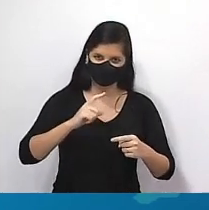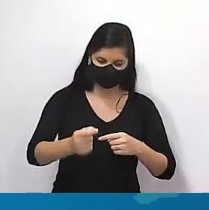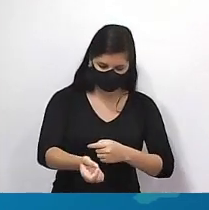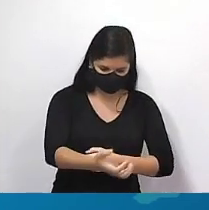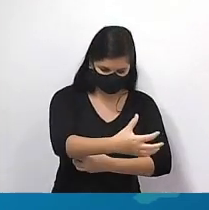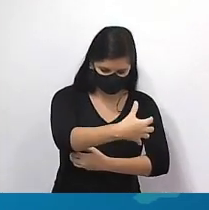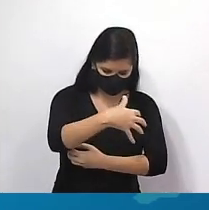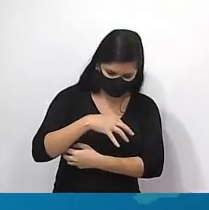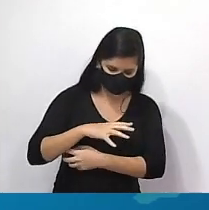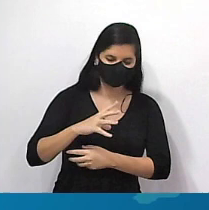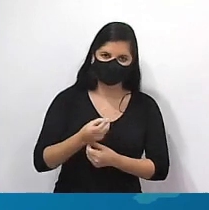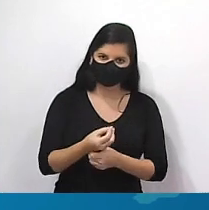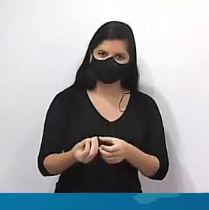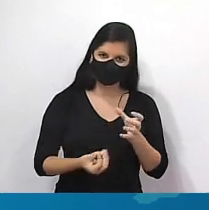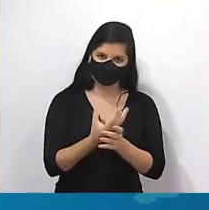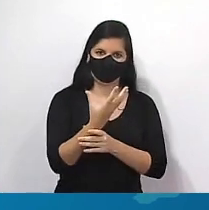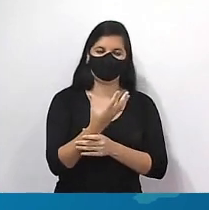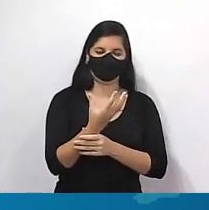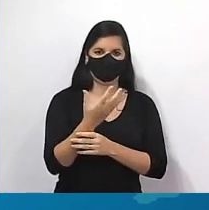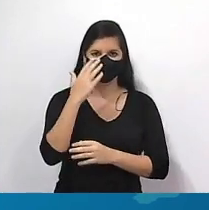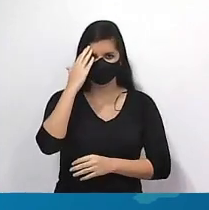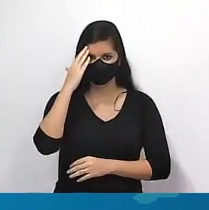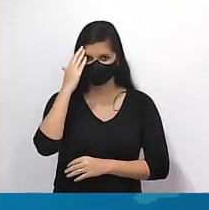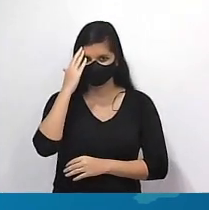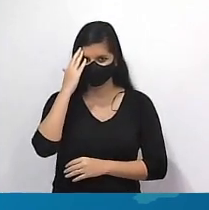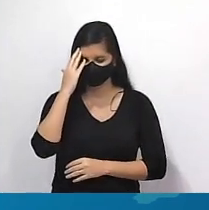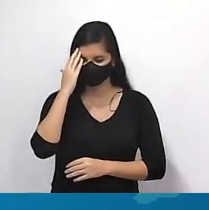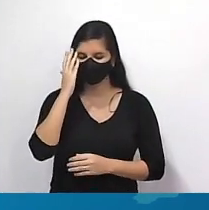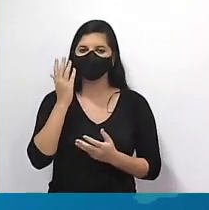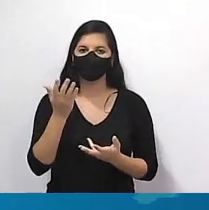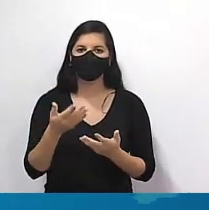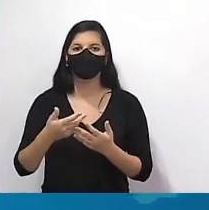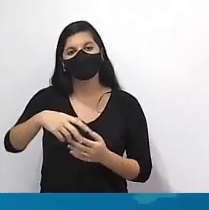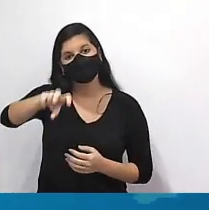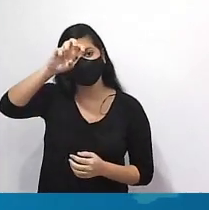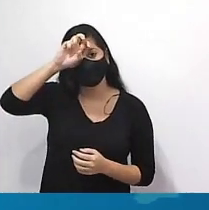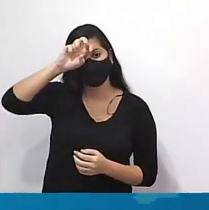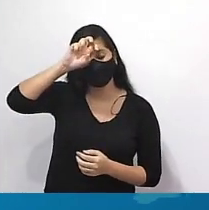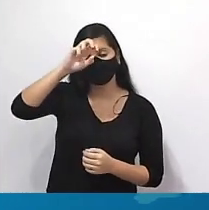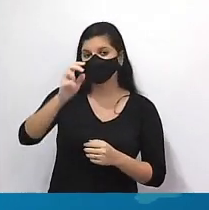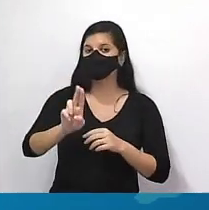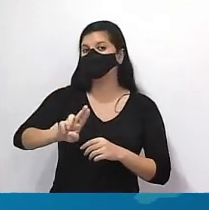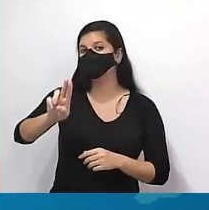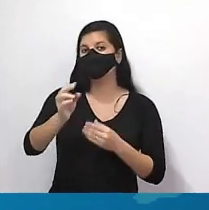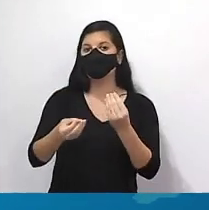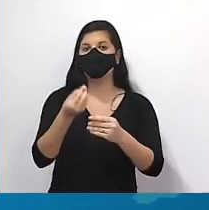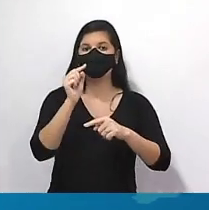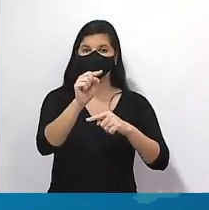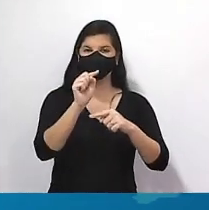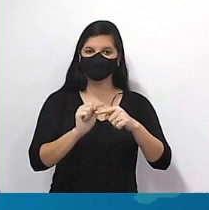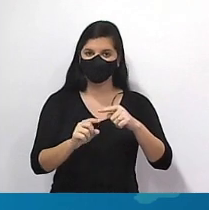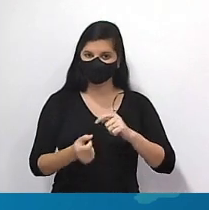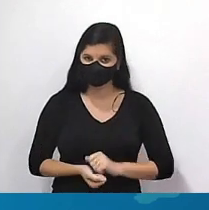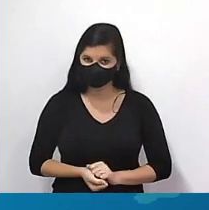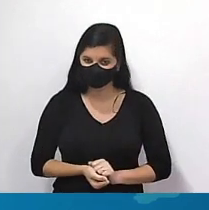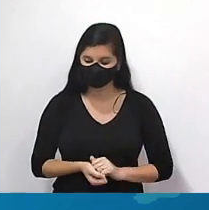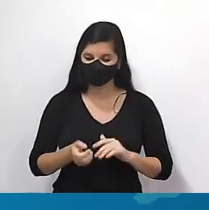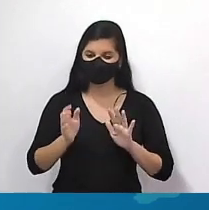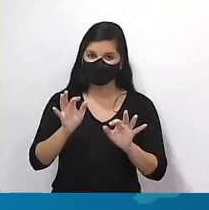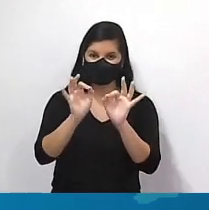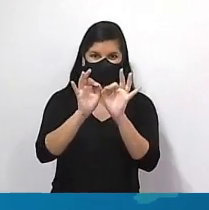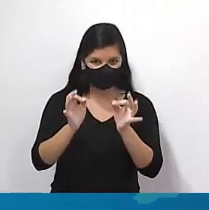Tá tranquilo? Tá começando a entender? Então como é que os egípcios utilizavam a fração? Muito simples. Eles